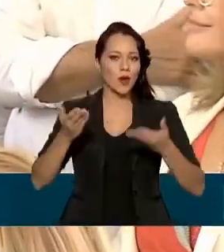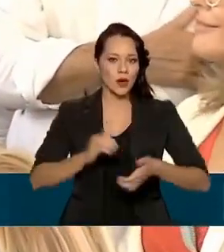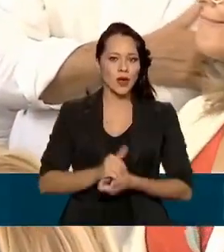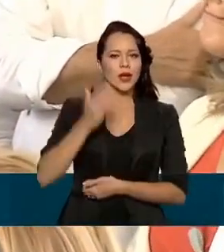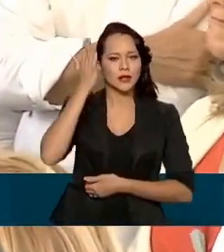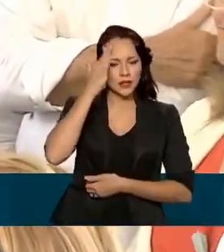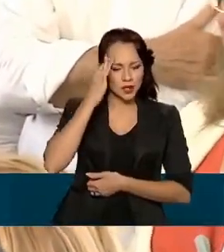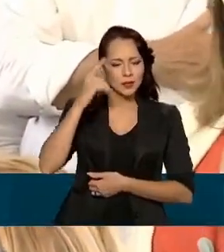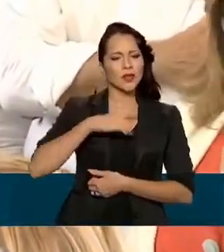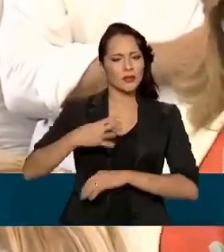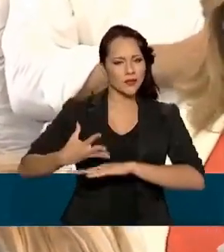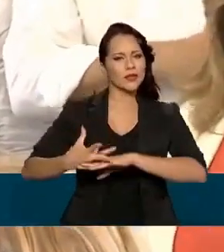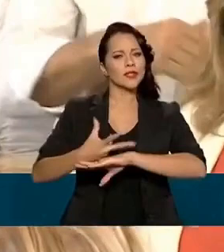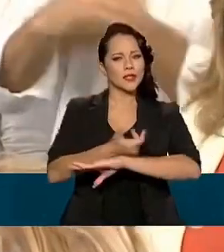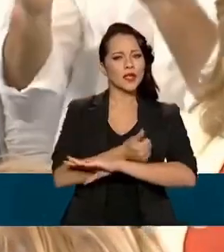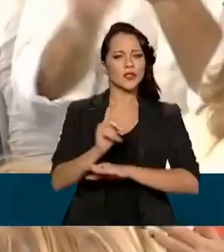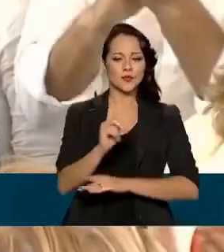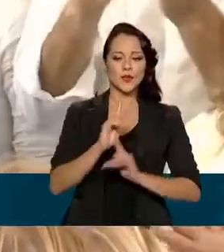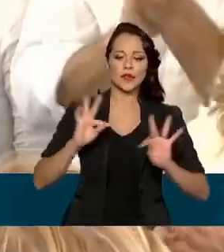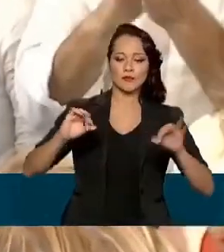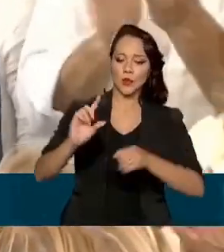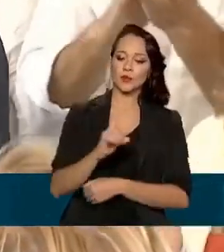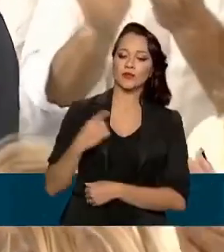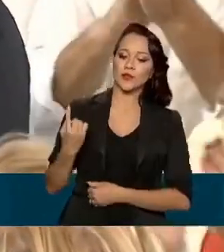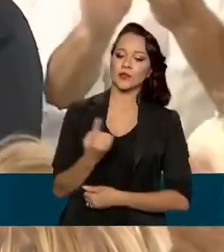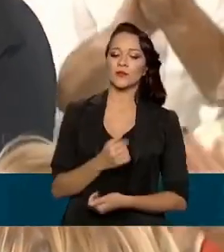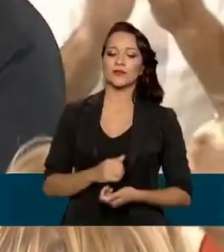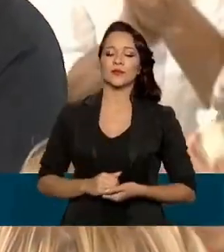que foi bastante eficiente para todos nós.